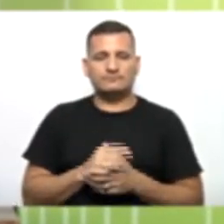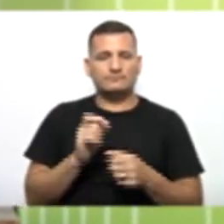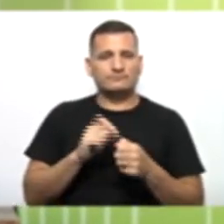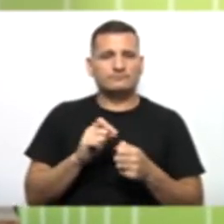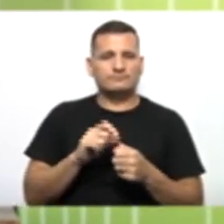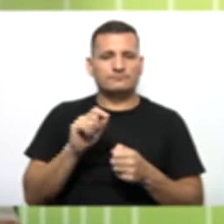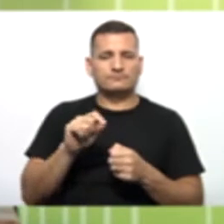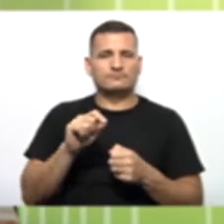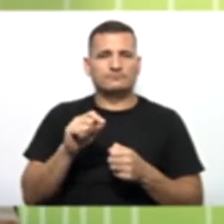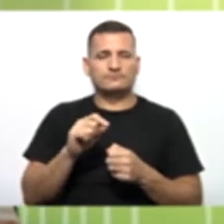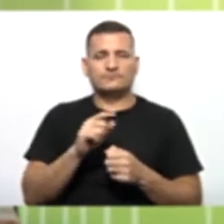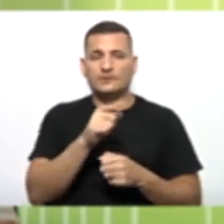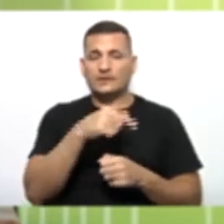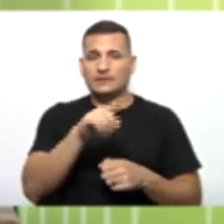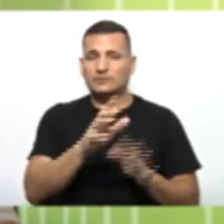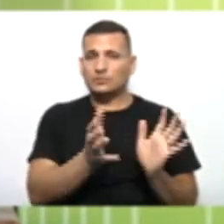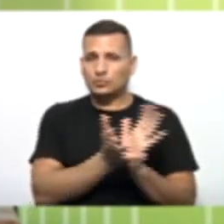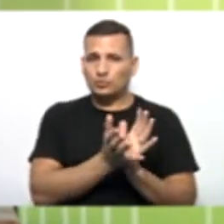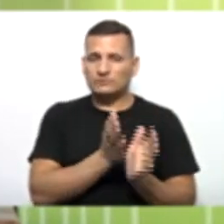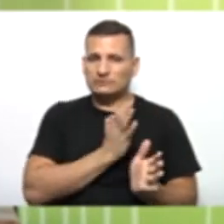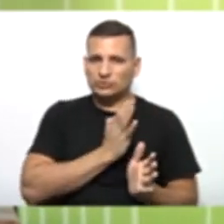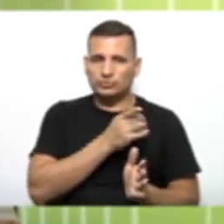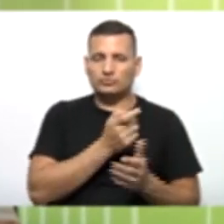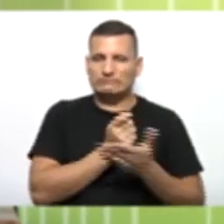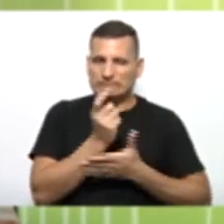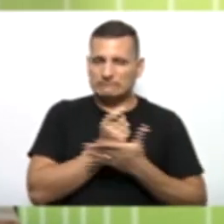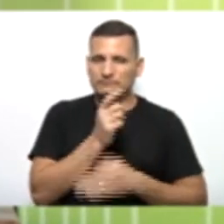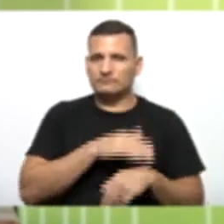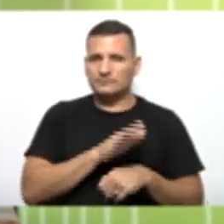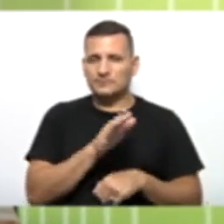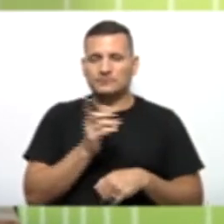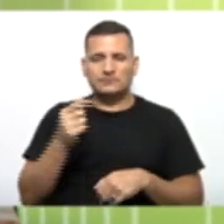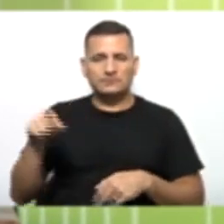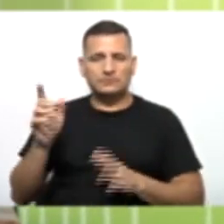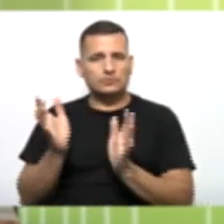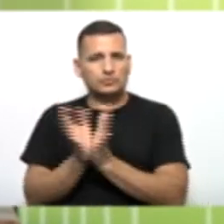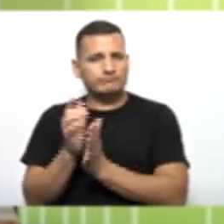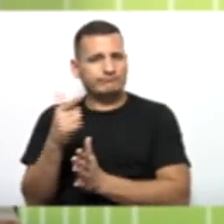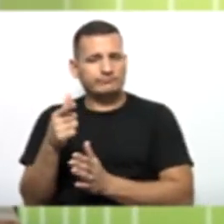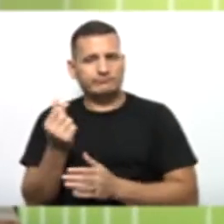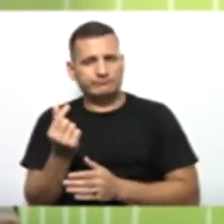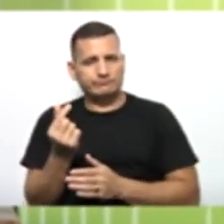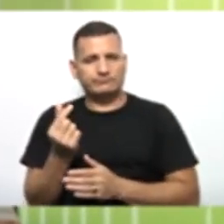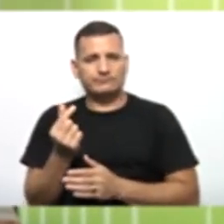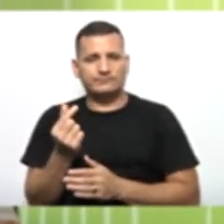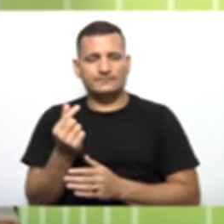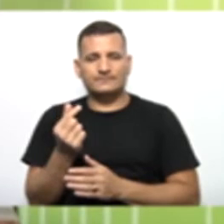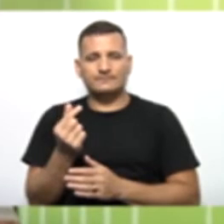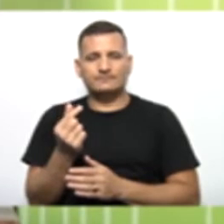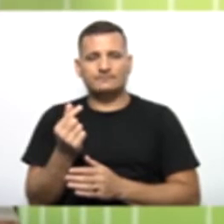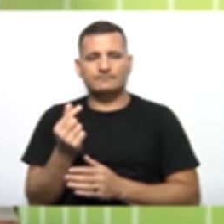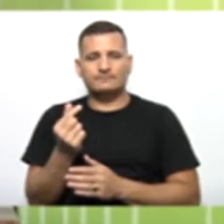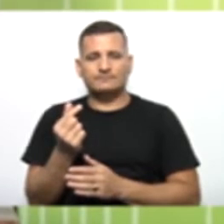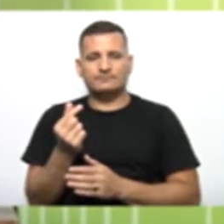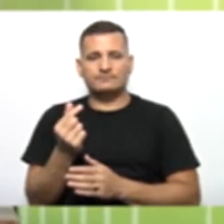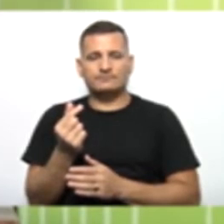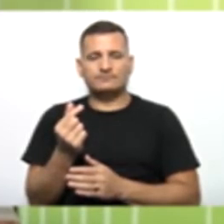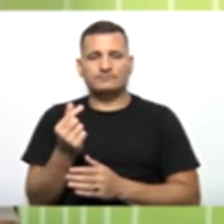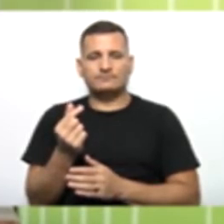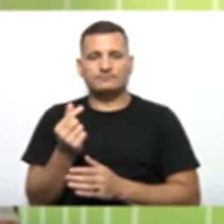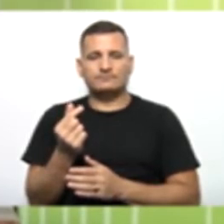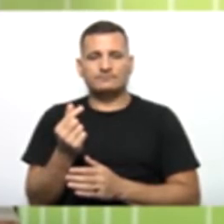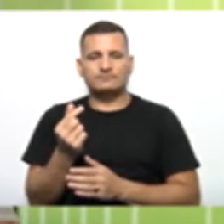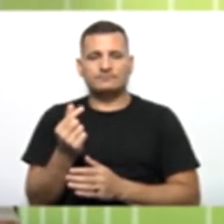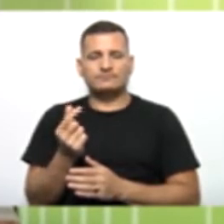classe detentora de recursos financeiros consuma mais. E aquela classe que não detém recursos financeiros esteja a cada